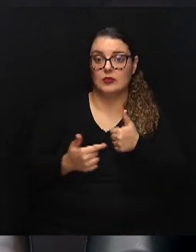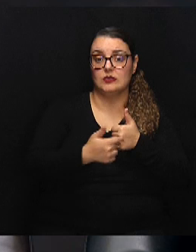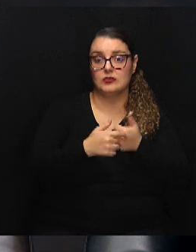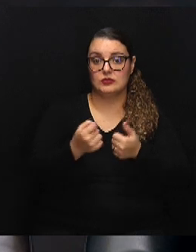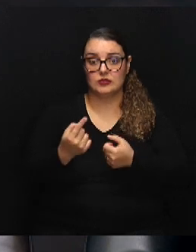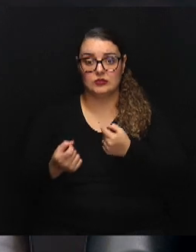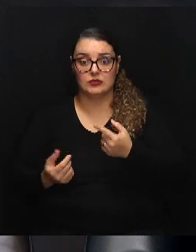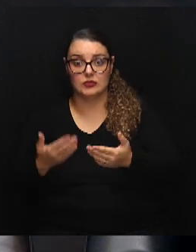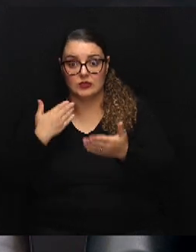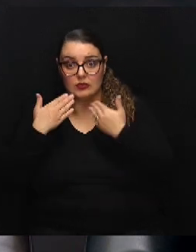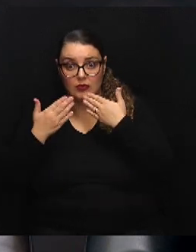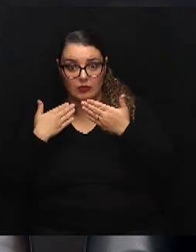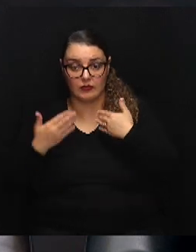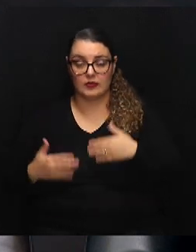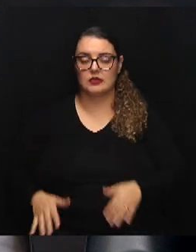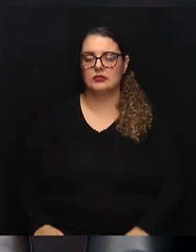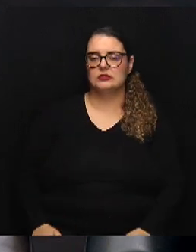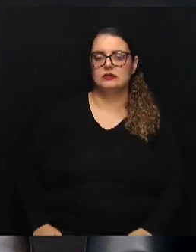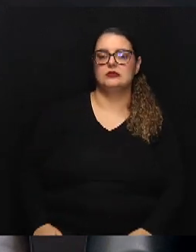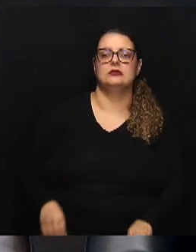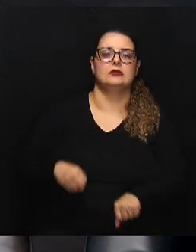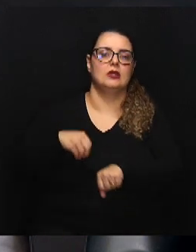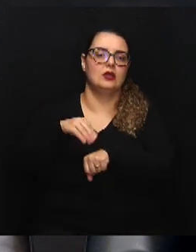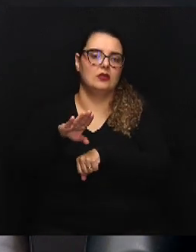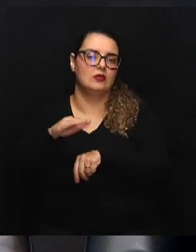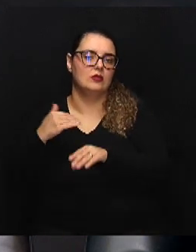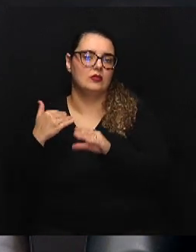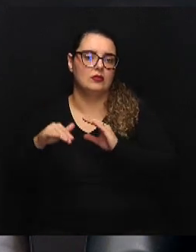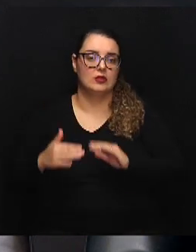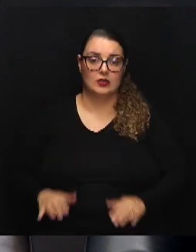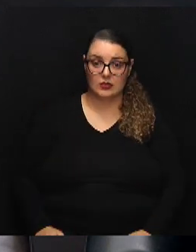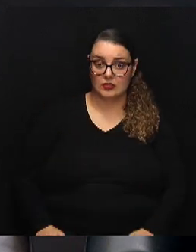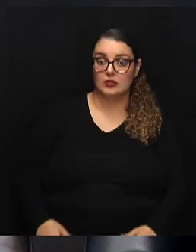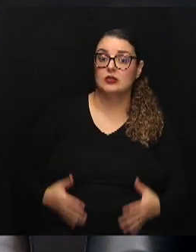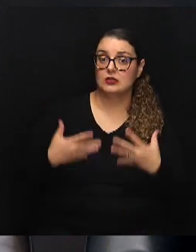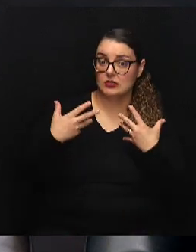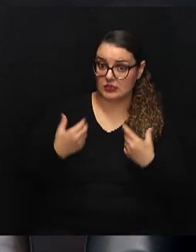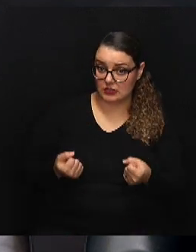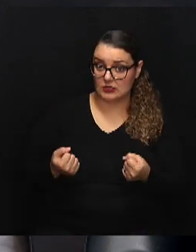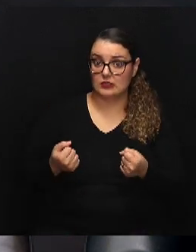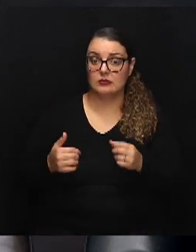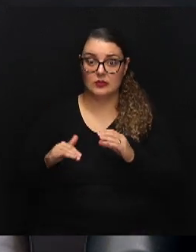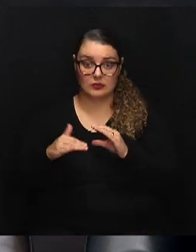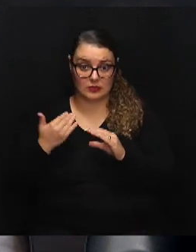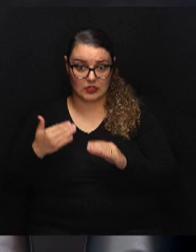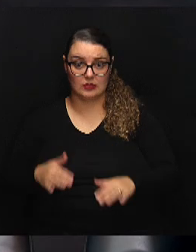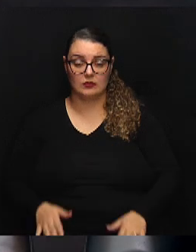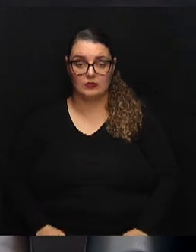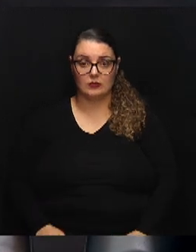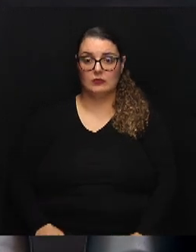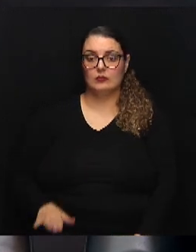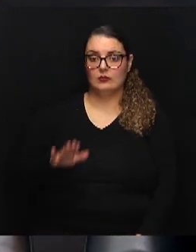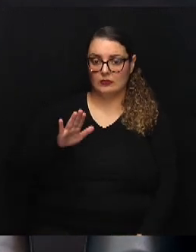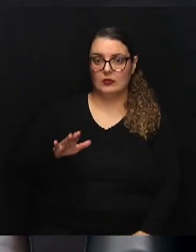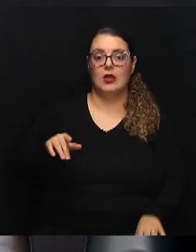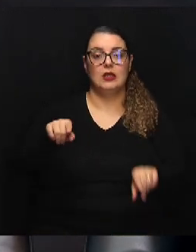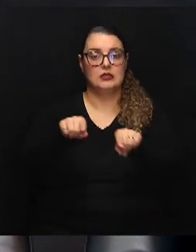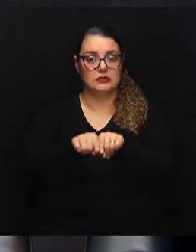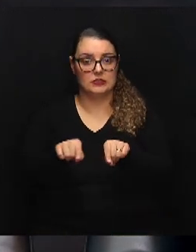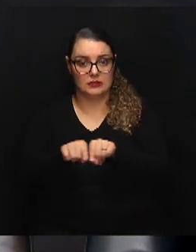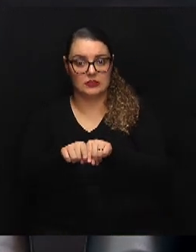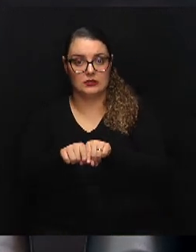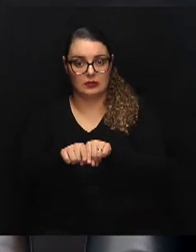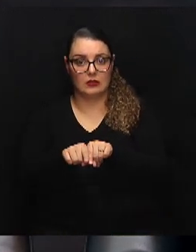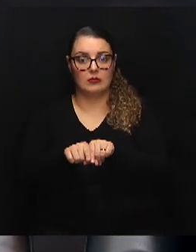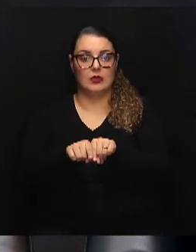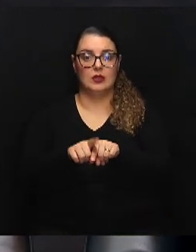algo, comentando, enviando uma mensagem, recebendo uma mensagem, mas por outro lado,